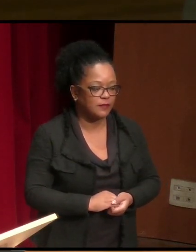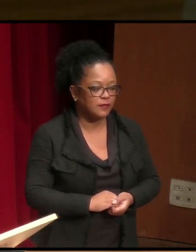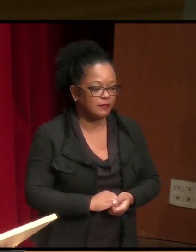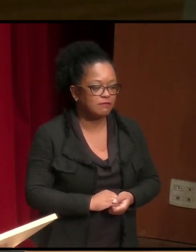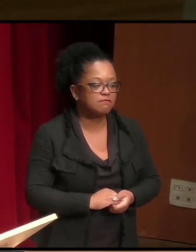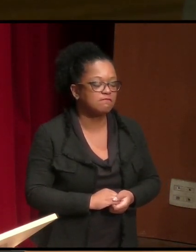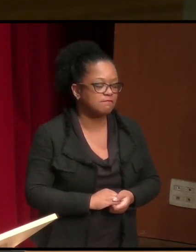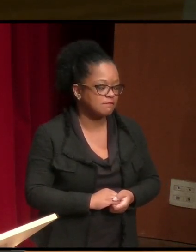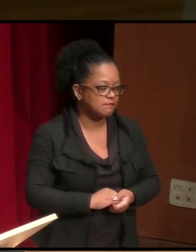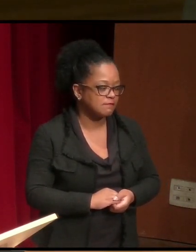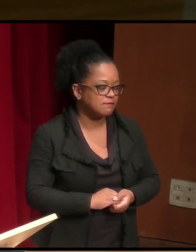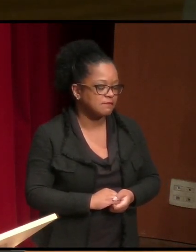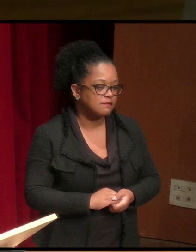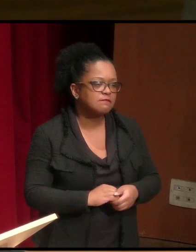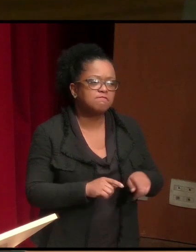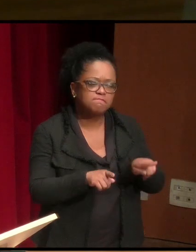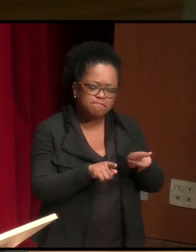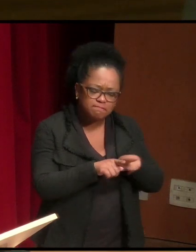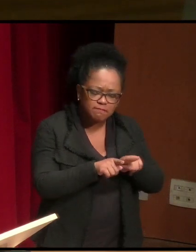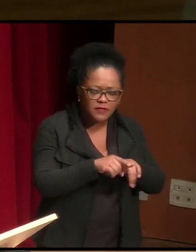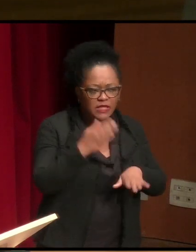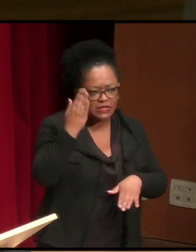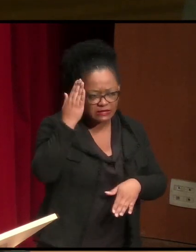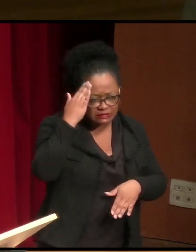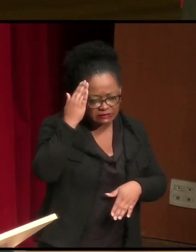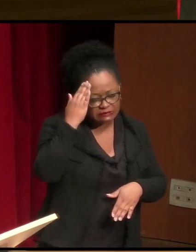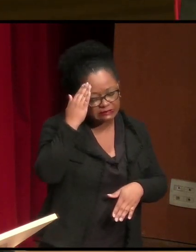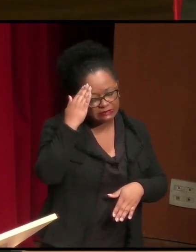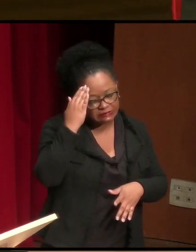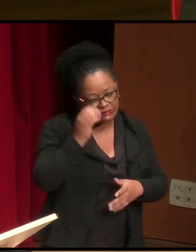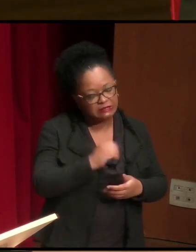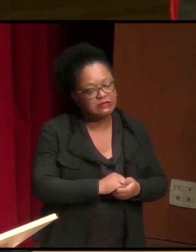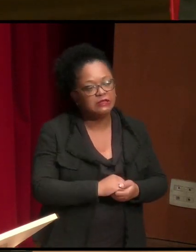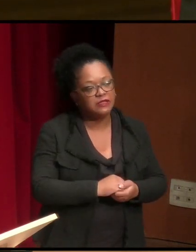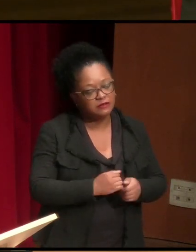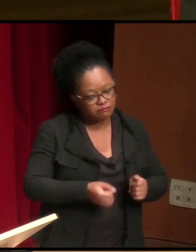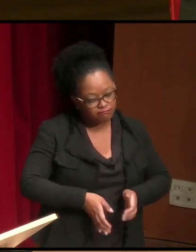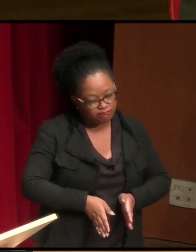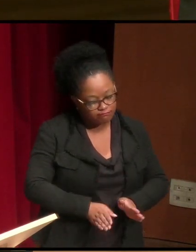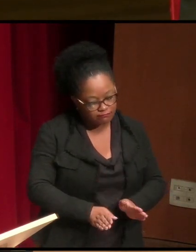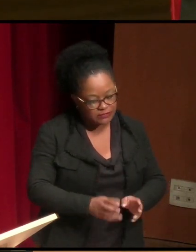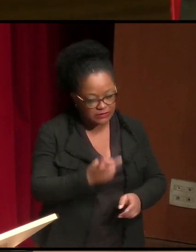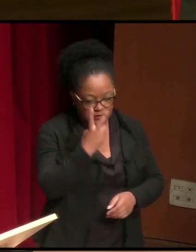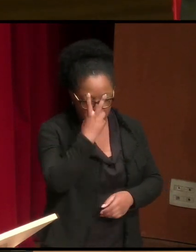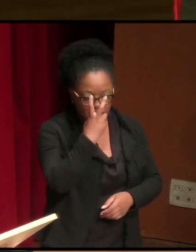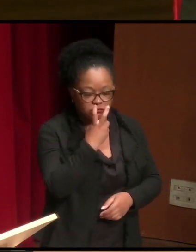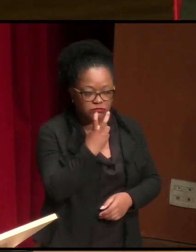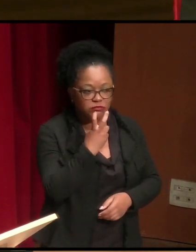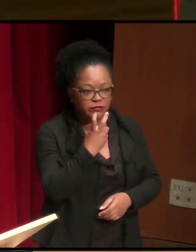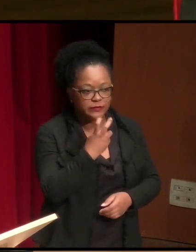Mas ainda que tecnicamente cego desde o nascimento,